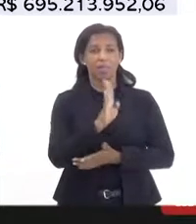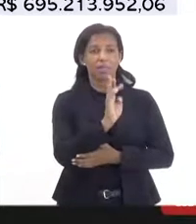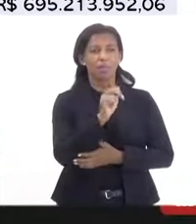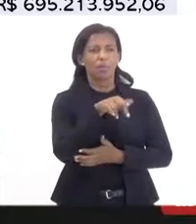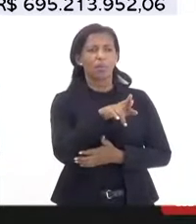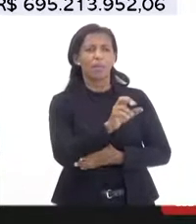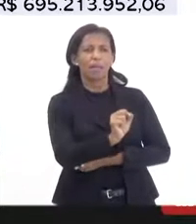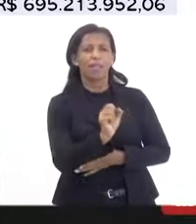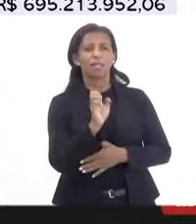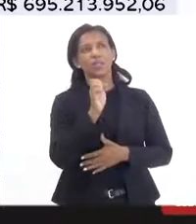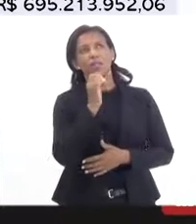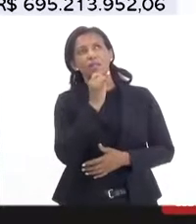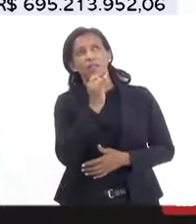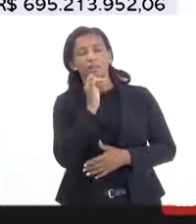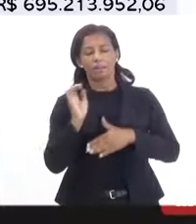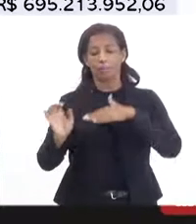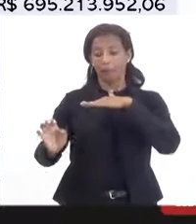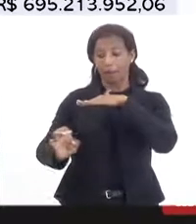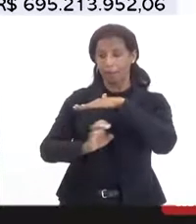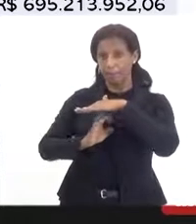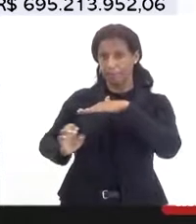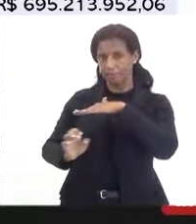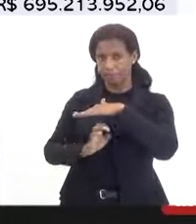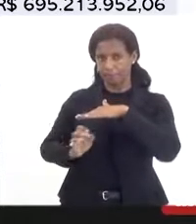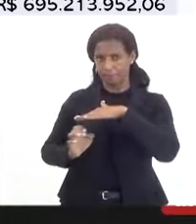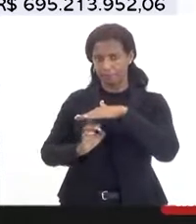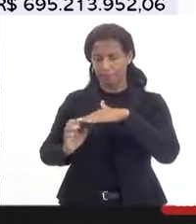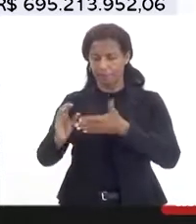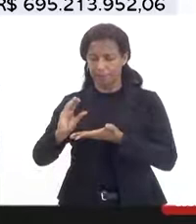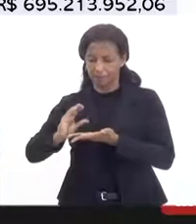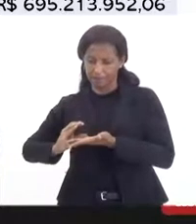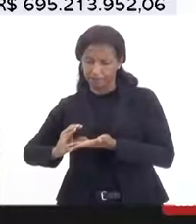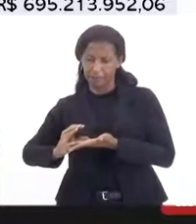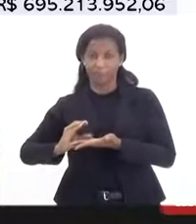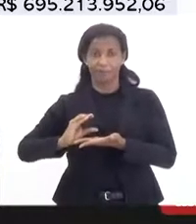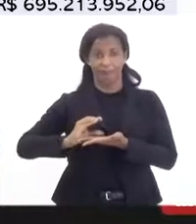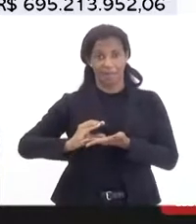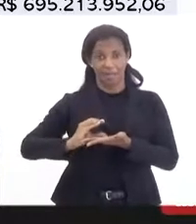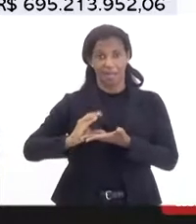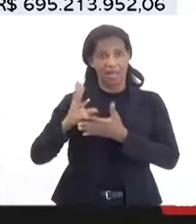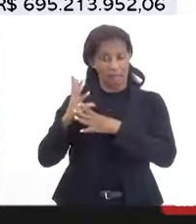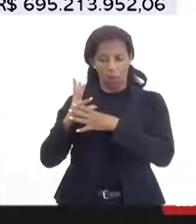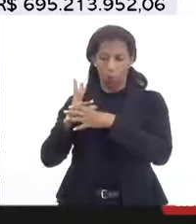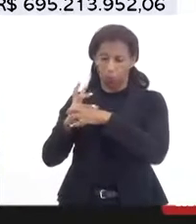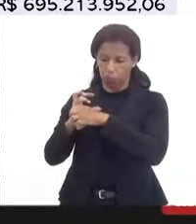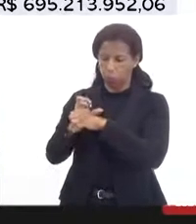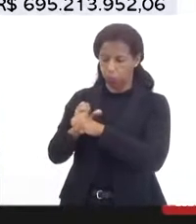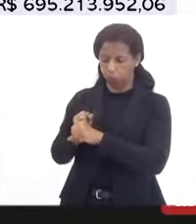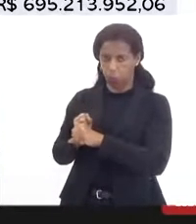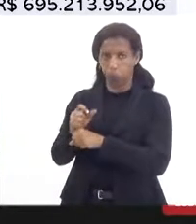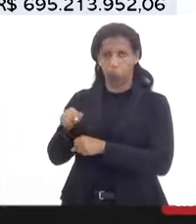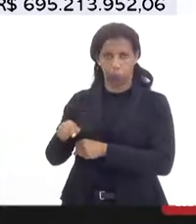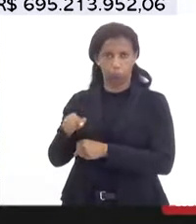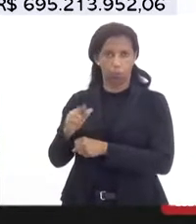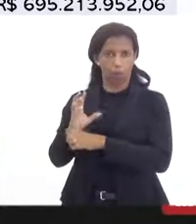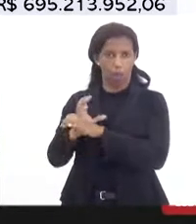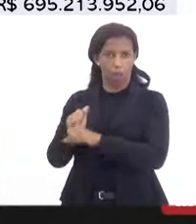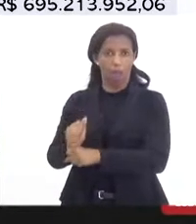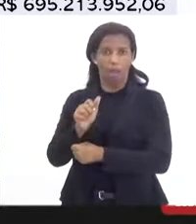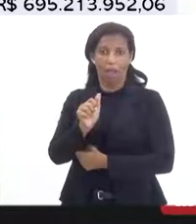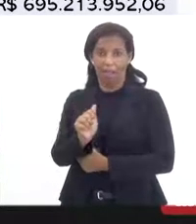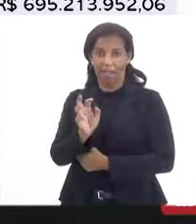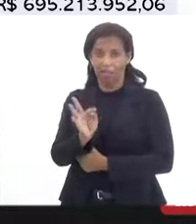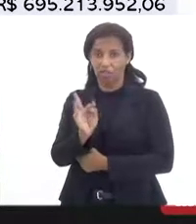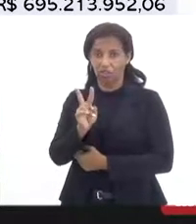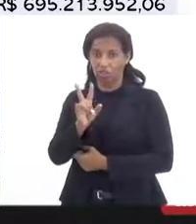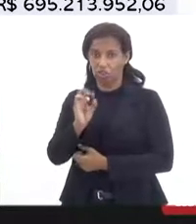a empresa ela destina para o ativo fixo, contabilmente ela considera como aquilo como ativo fixo,